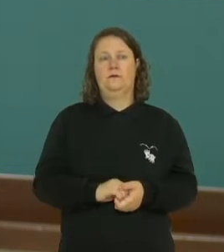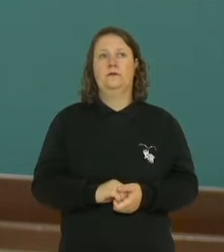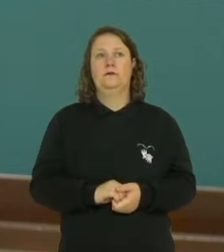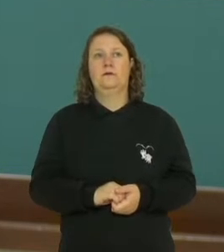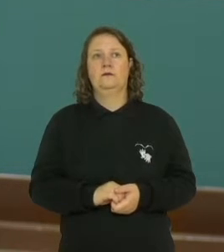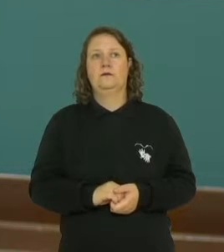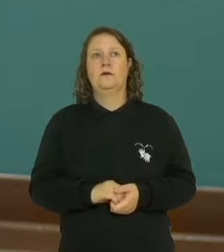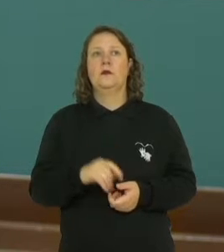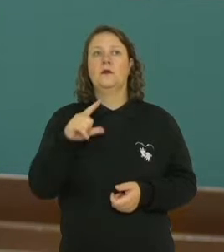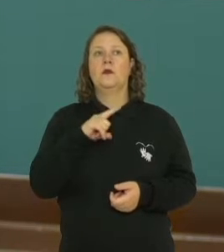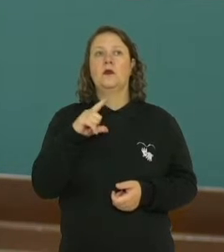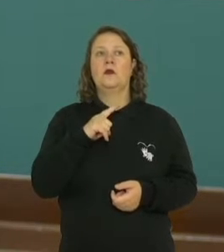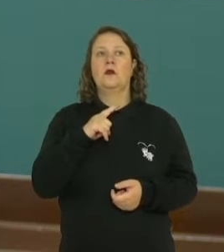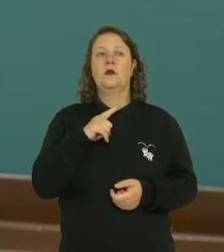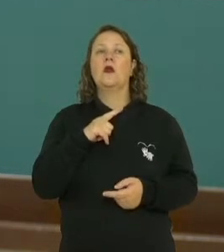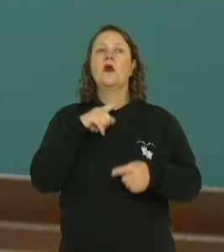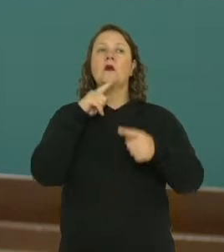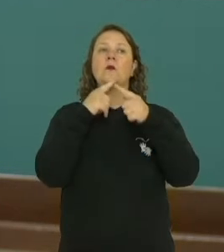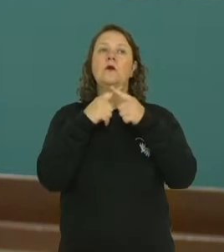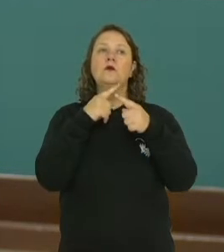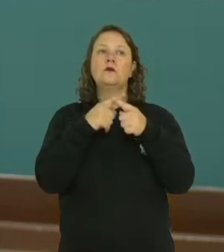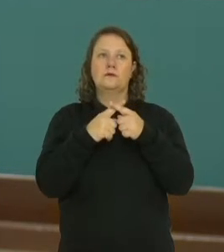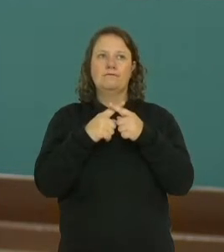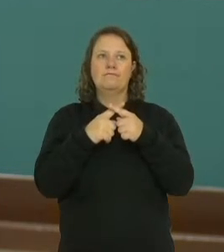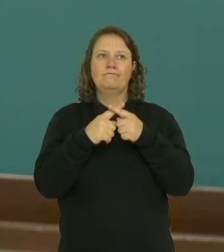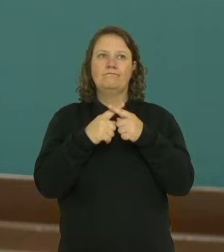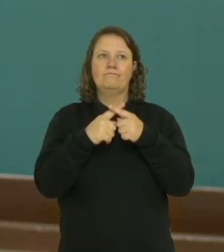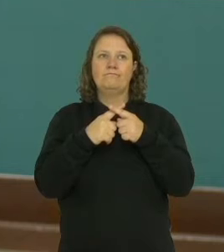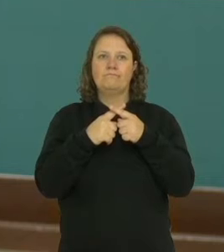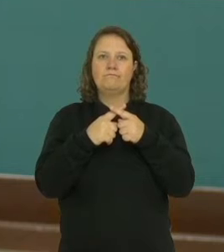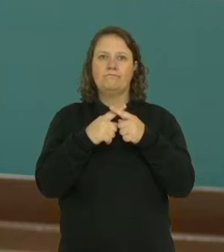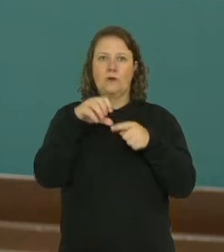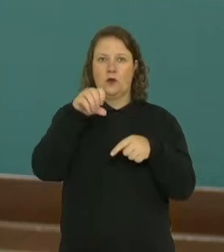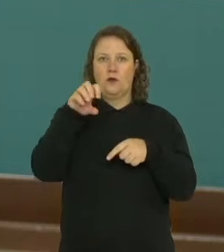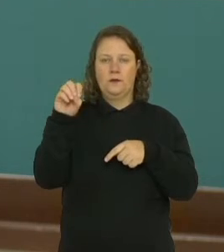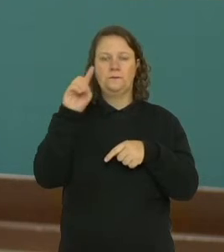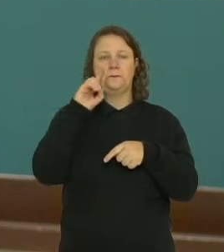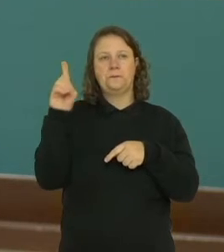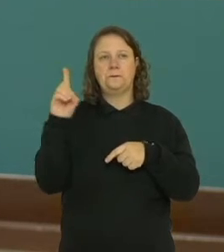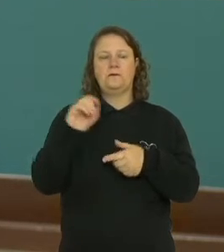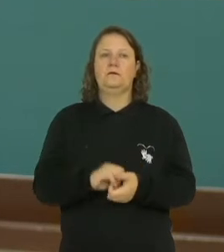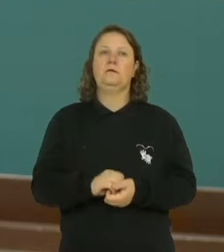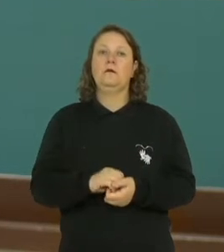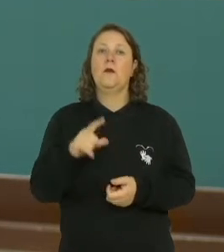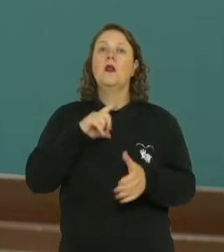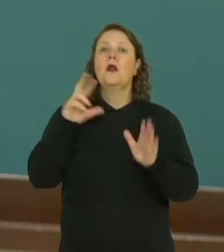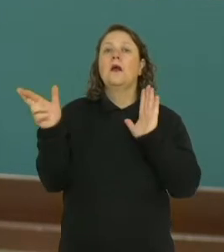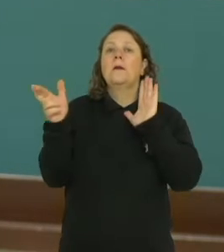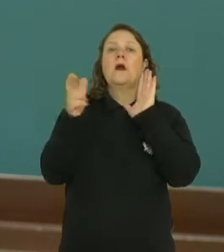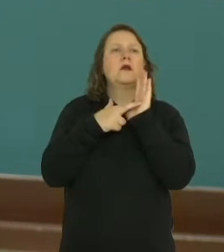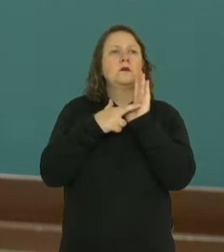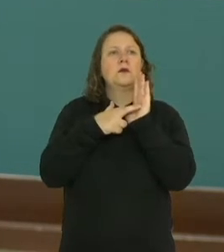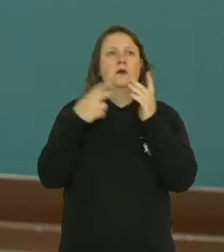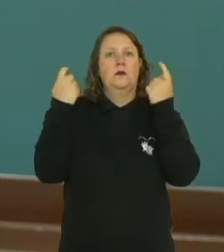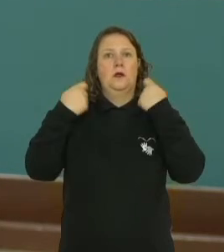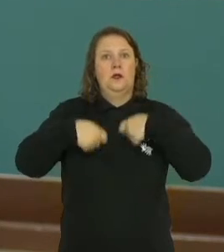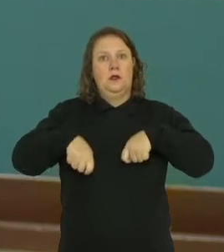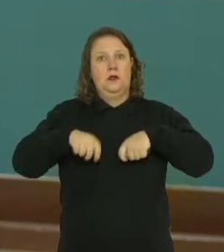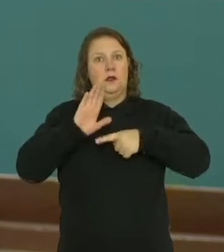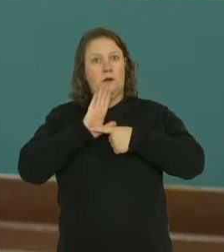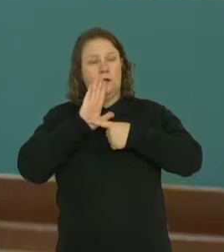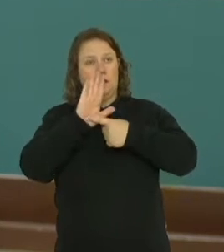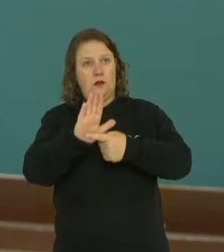uma multiplicação com um número com vírgula. Esse número tem uma casa decimal. Então, a minha resposta também precisa ter uma